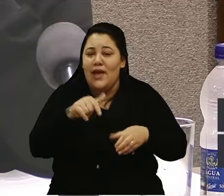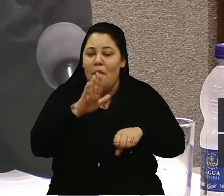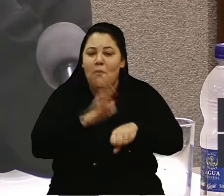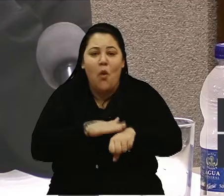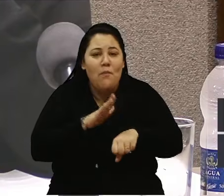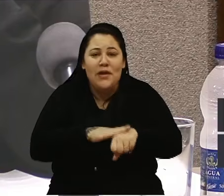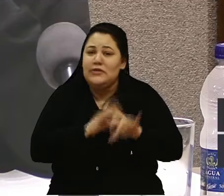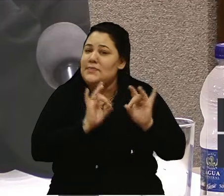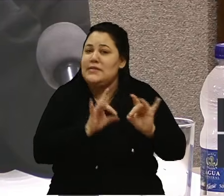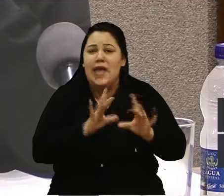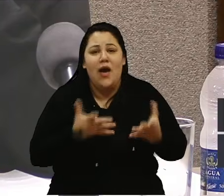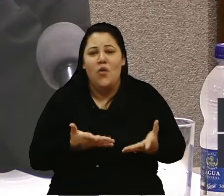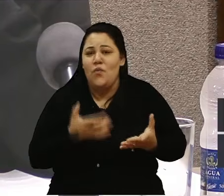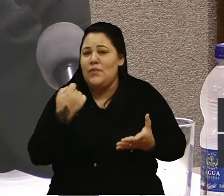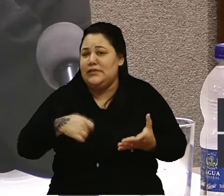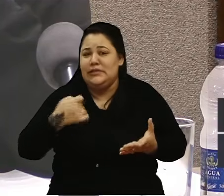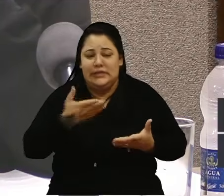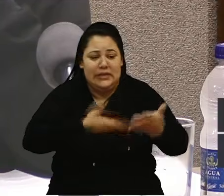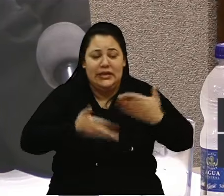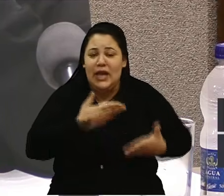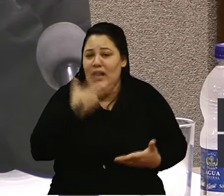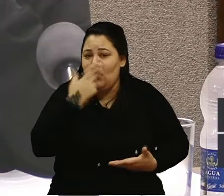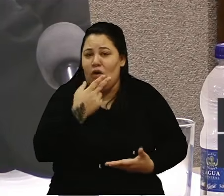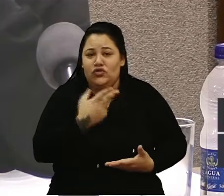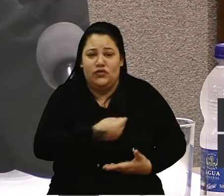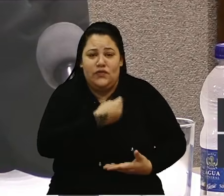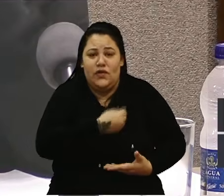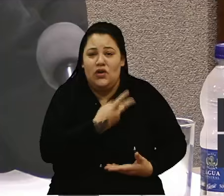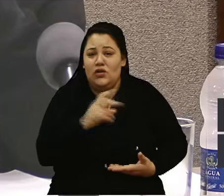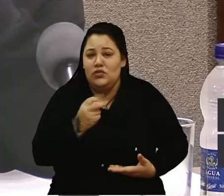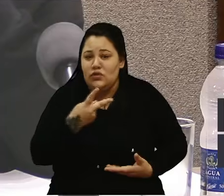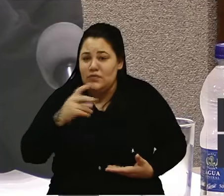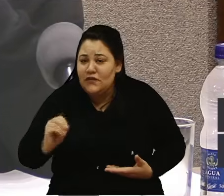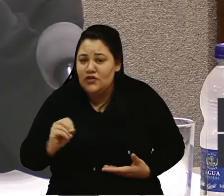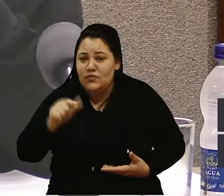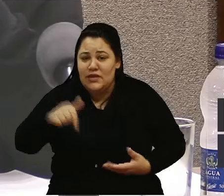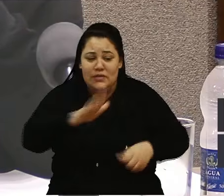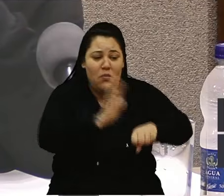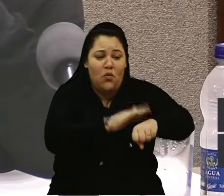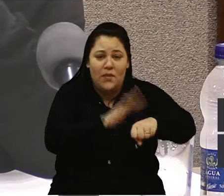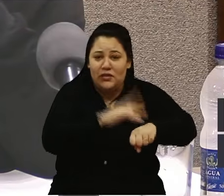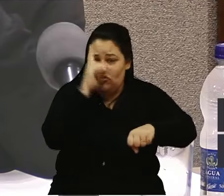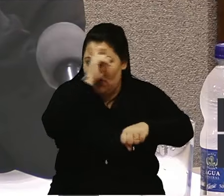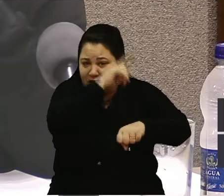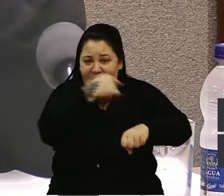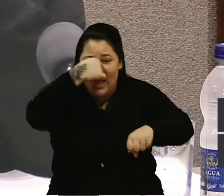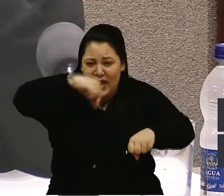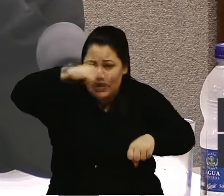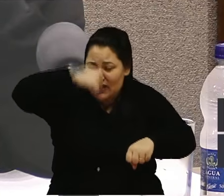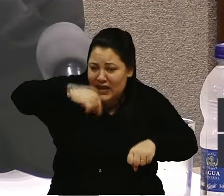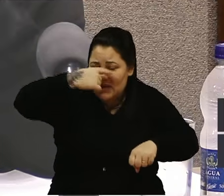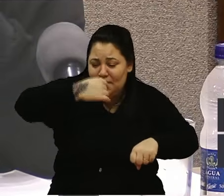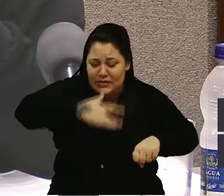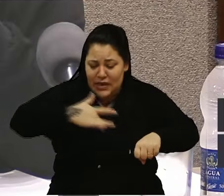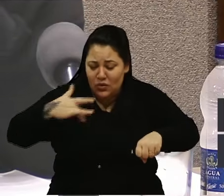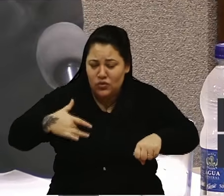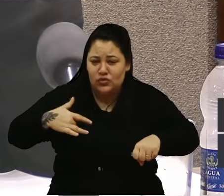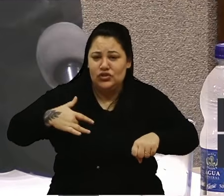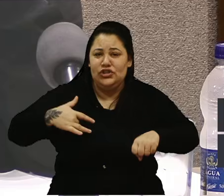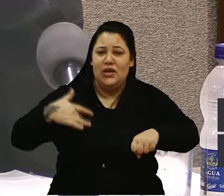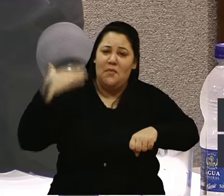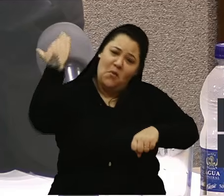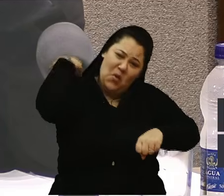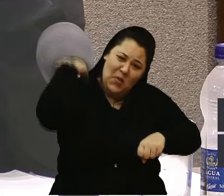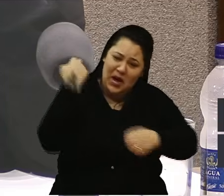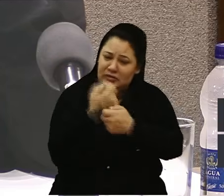excepcional, como nós vivemos lá em 2020. Então, para um momento típico como esse, situações excepcionais também têm que ser